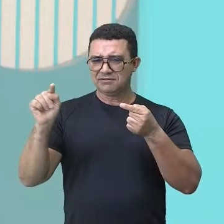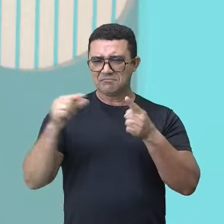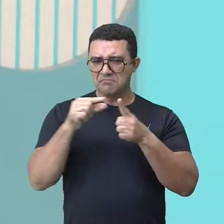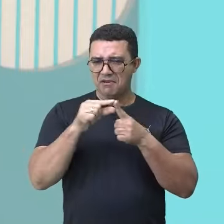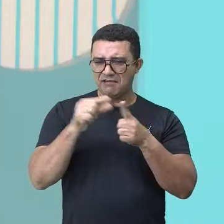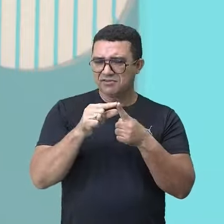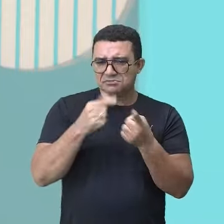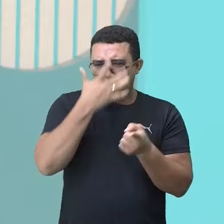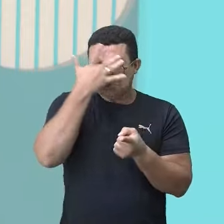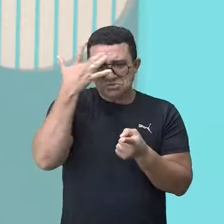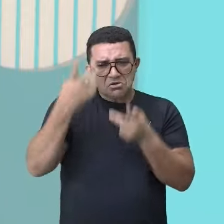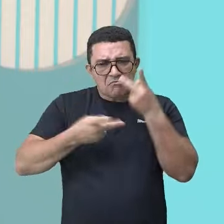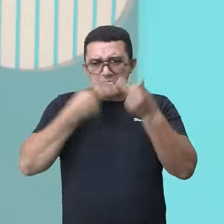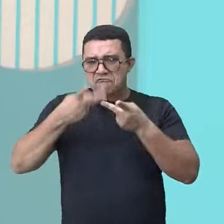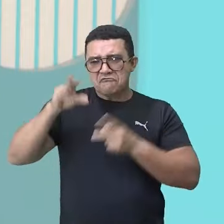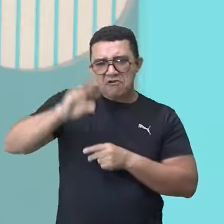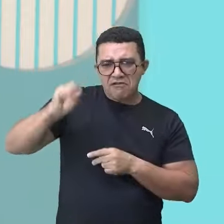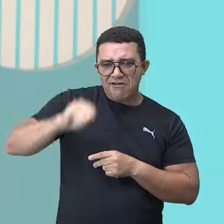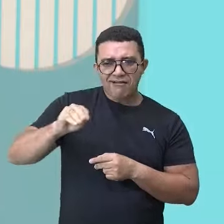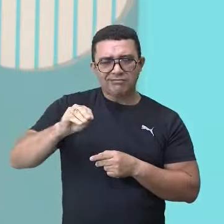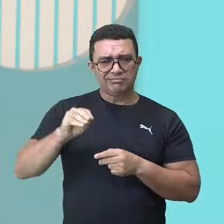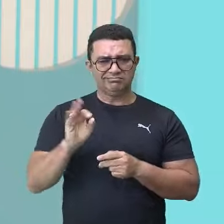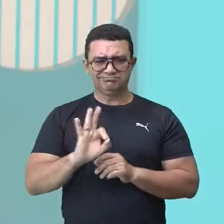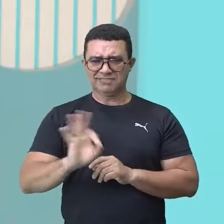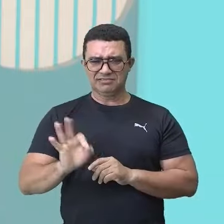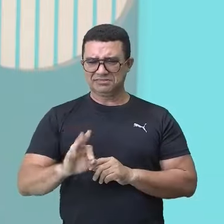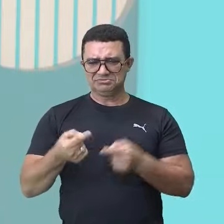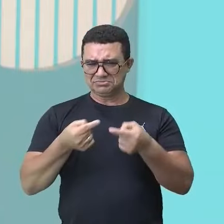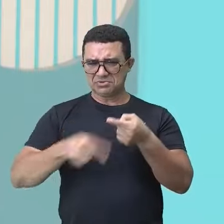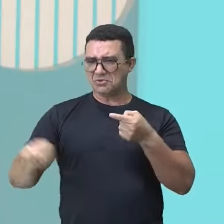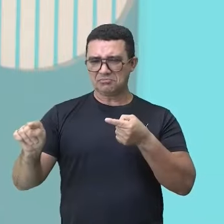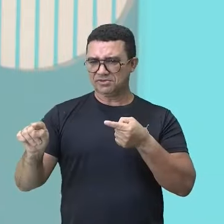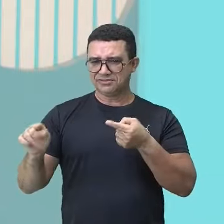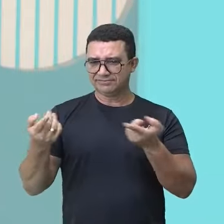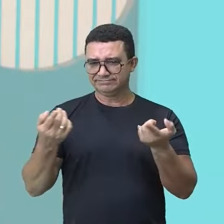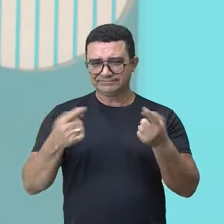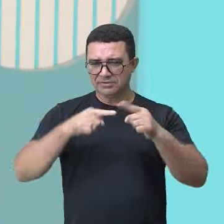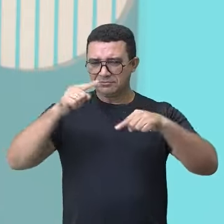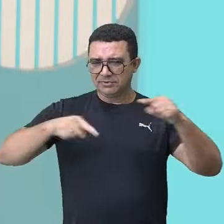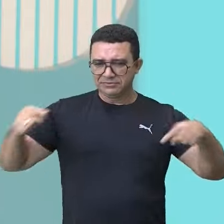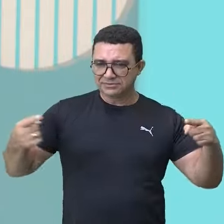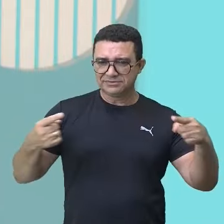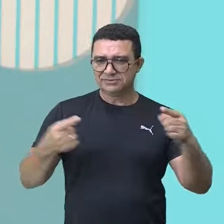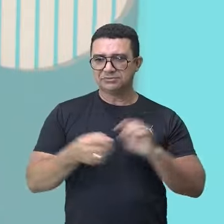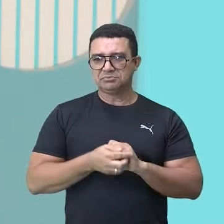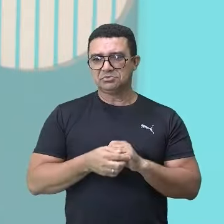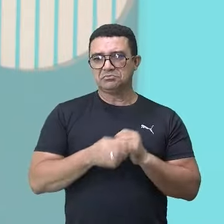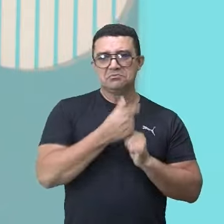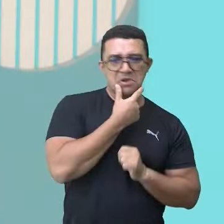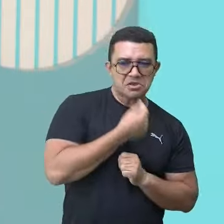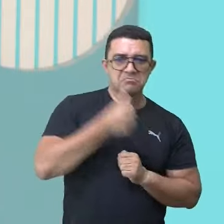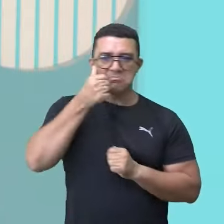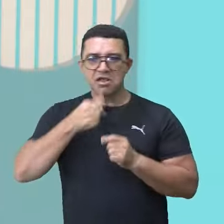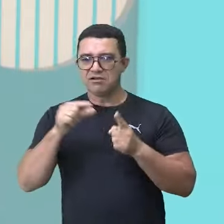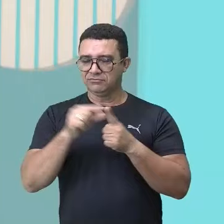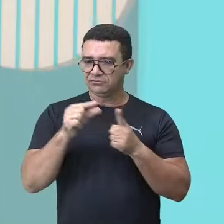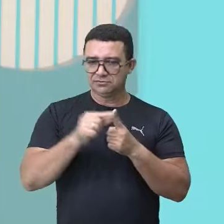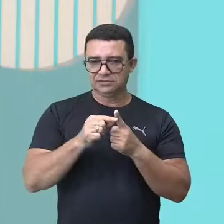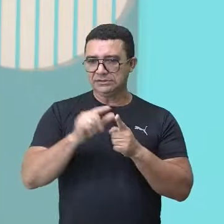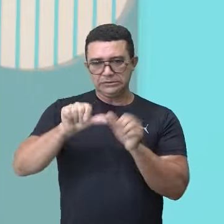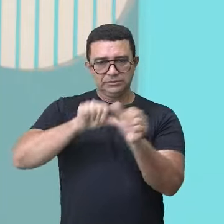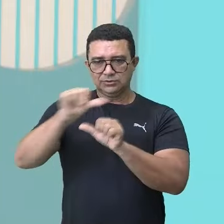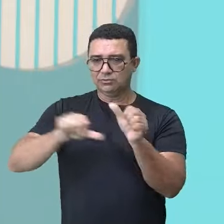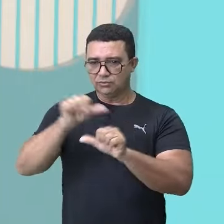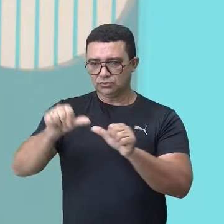assim então é por isso que é invariável não varia não não vai para o feminino não vai para o plural Ok então